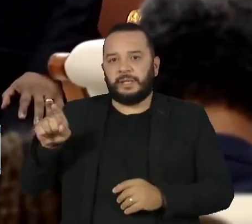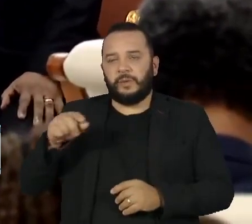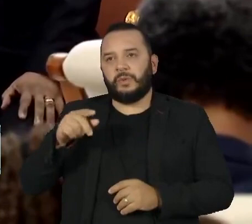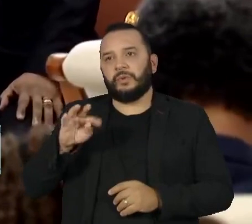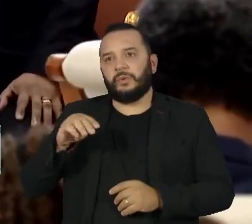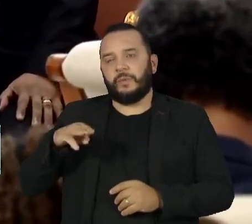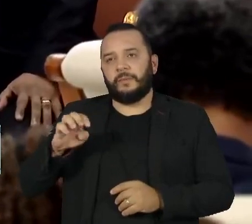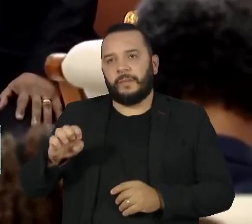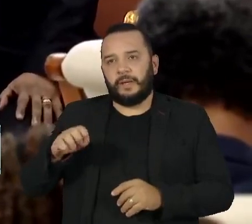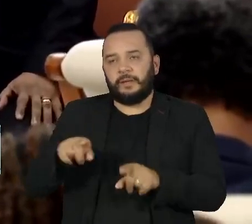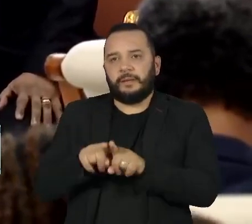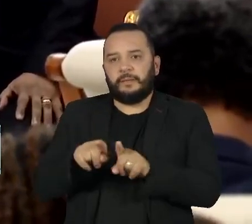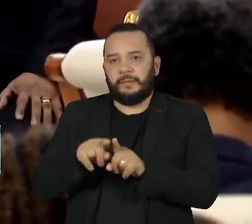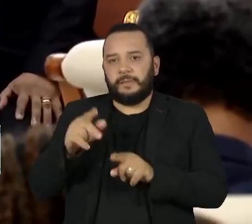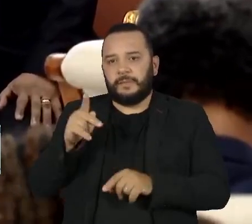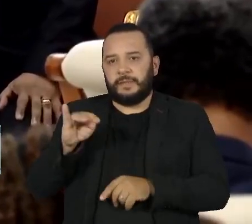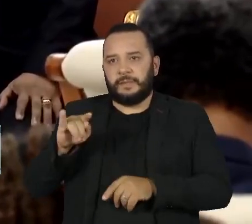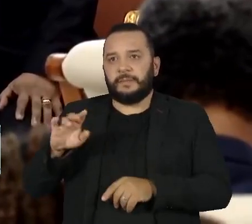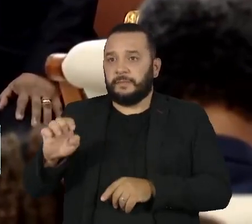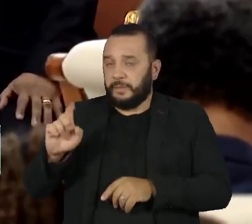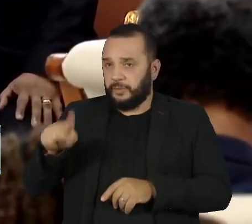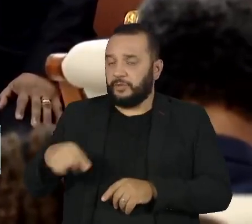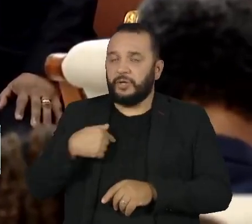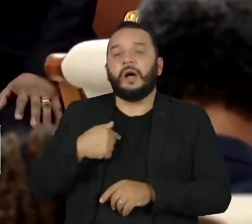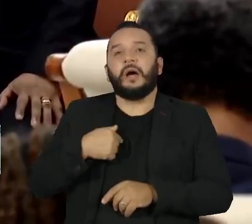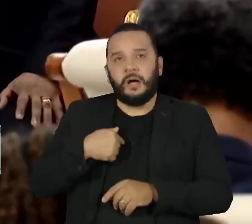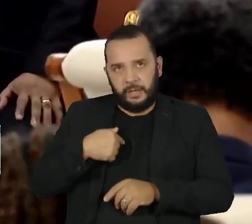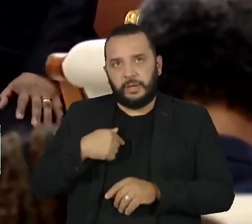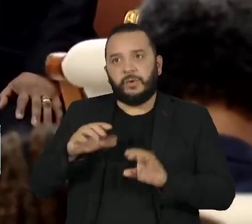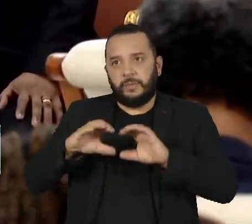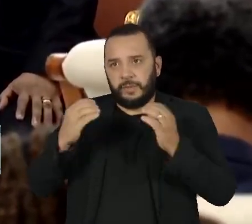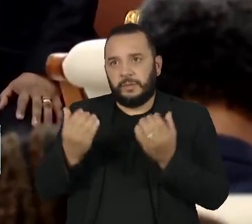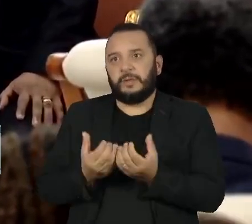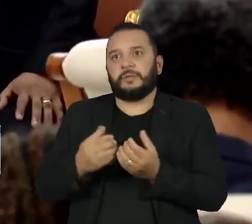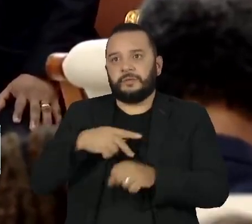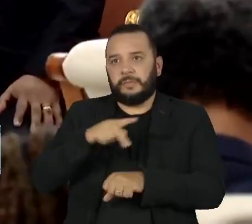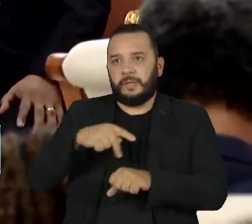para a Conferência dos Chefes de Estado da Comunidade dos Países de Língua Portuguesa.